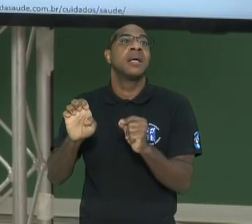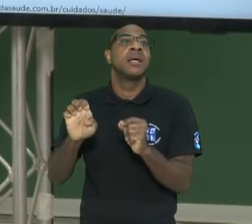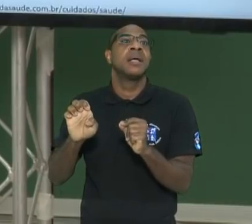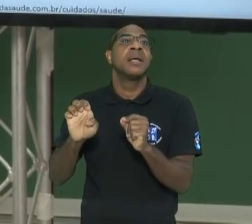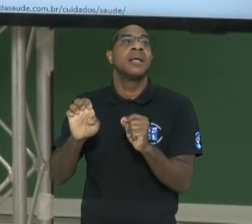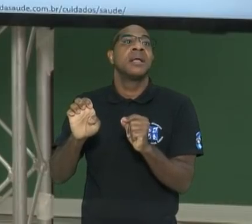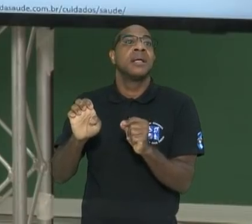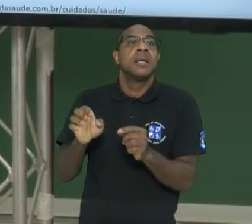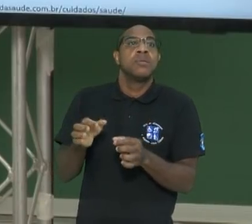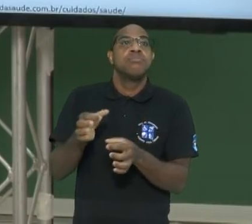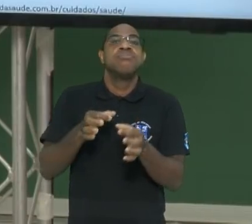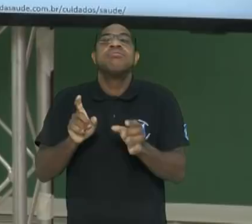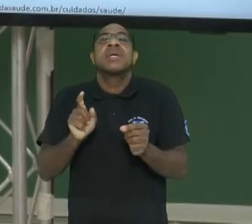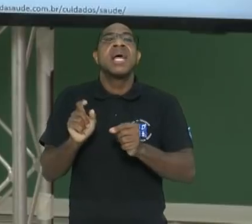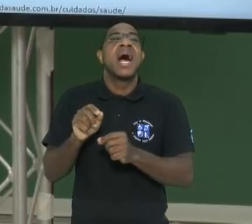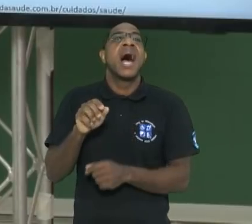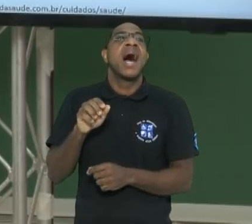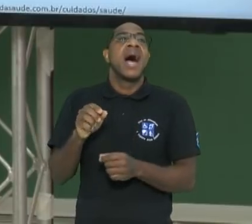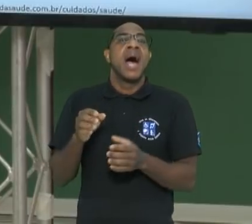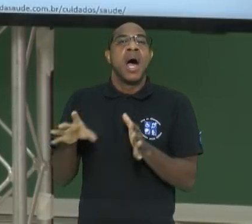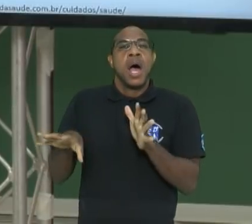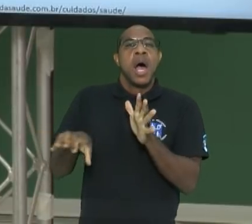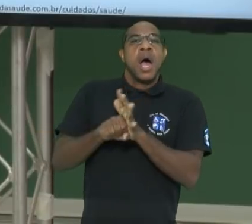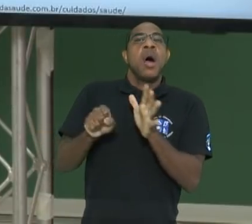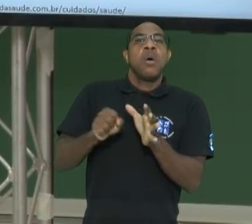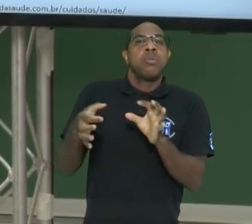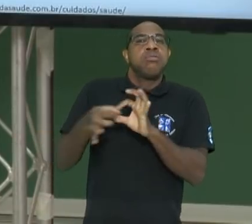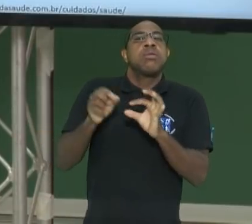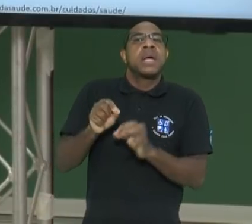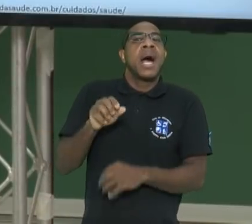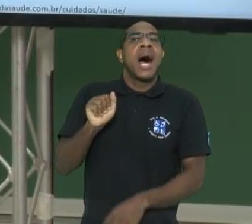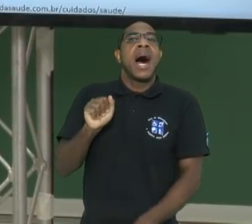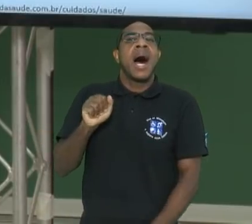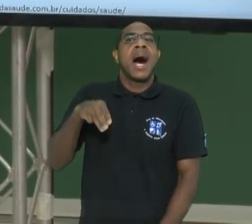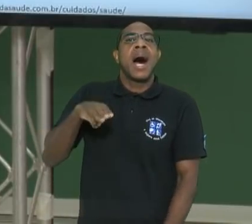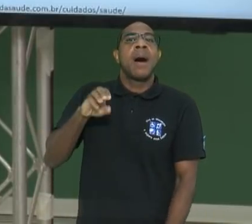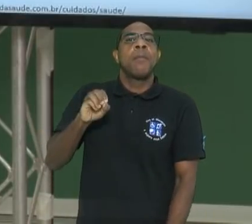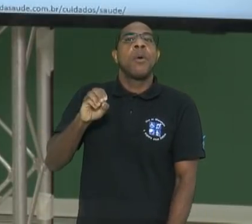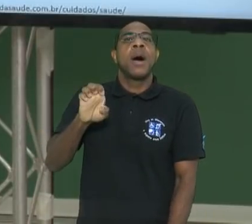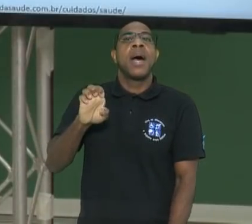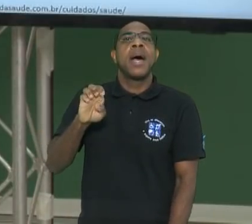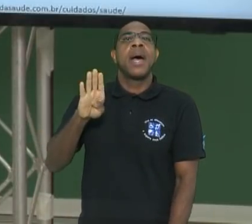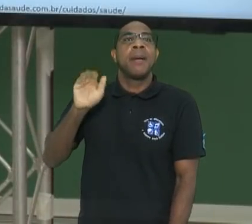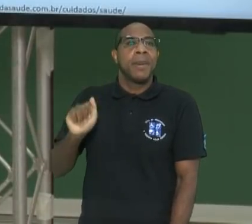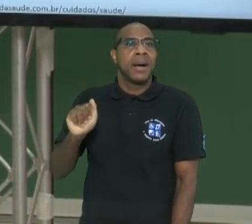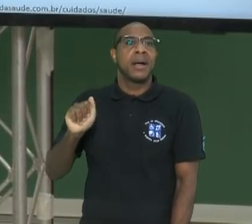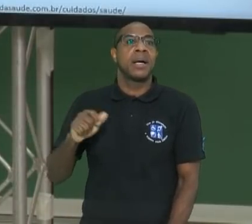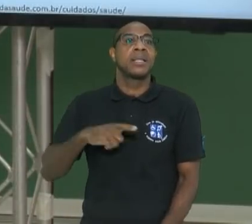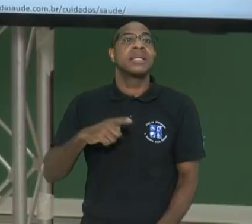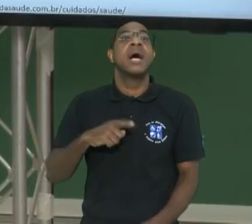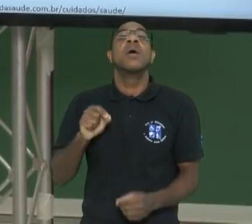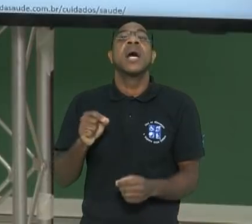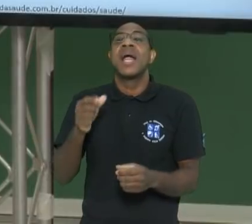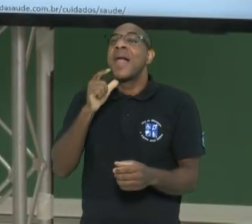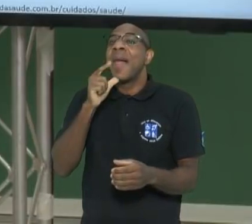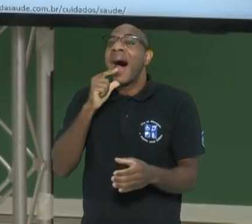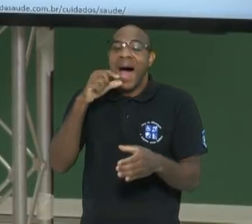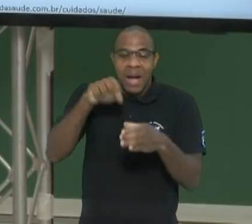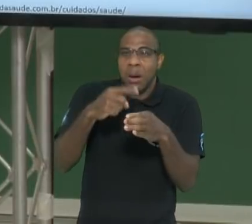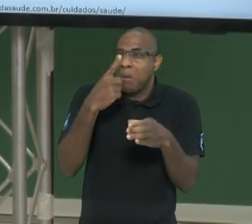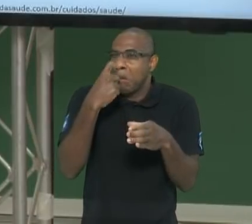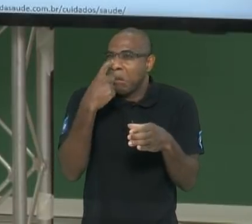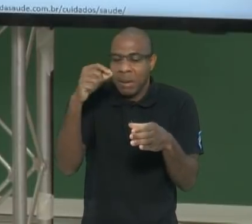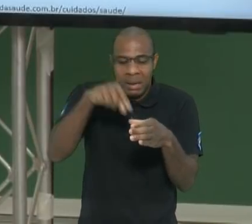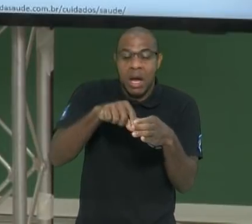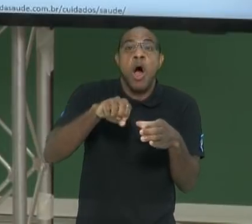Entamoeba histolística. Esse protozoário, ele está na água contaminada ou